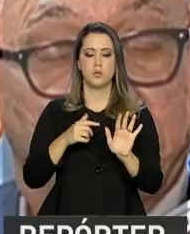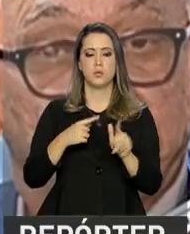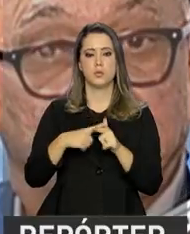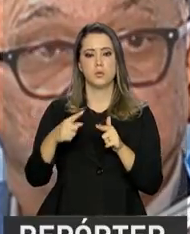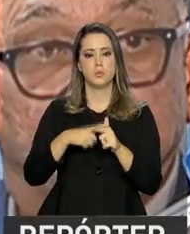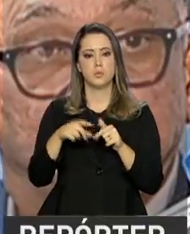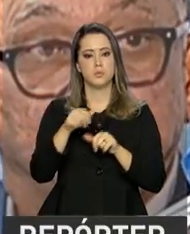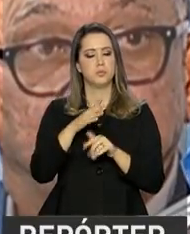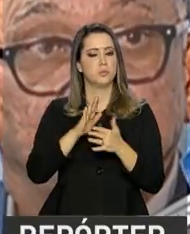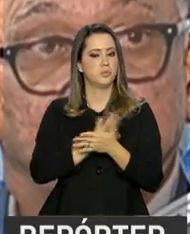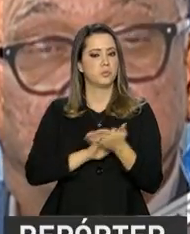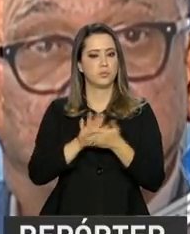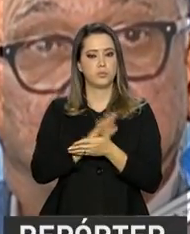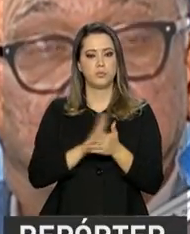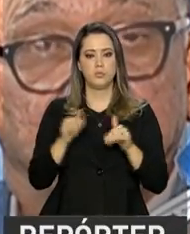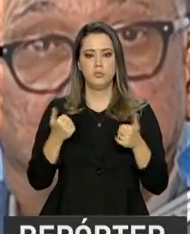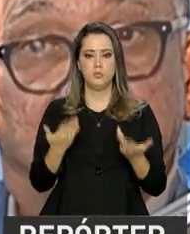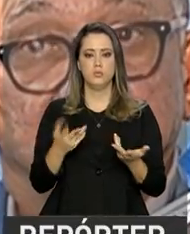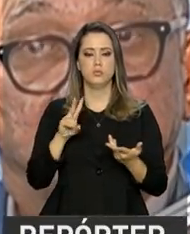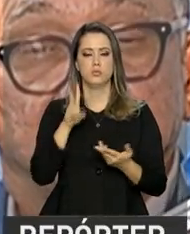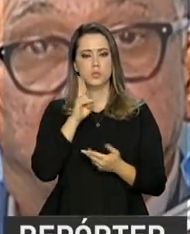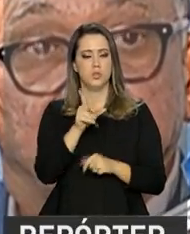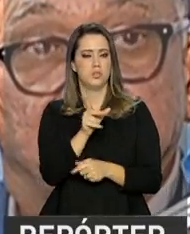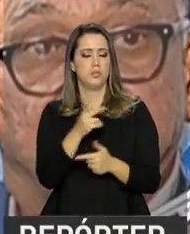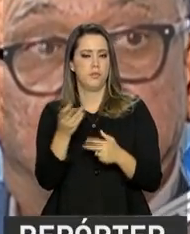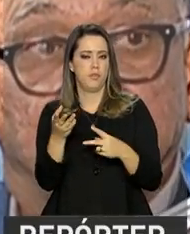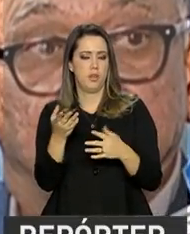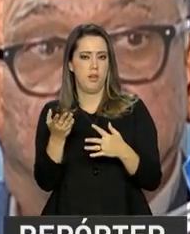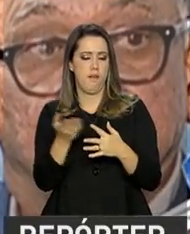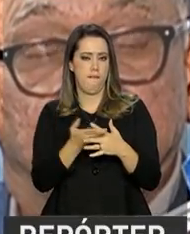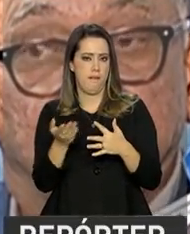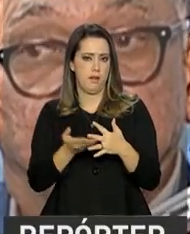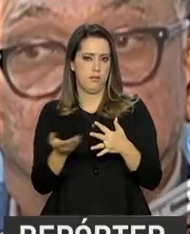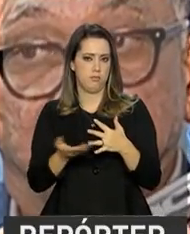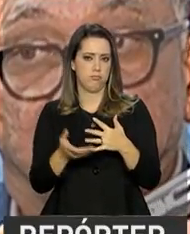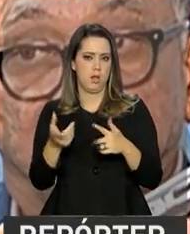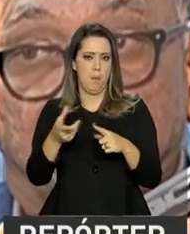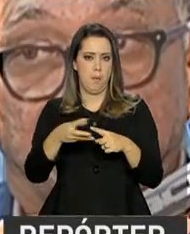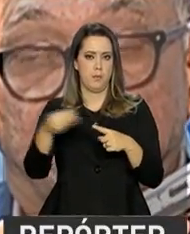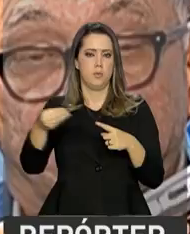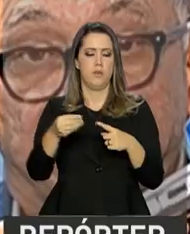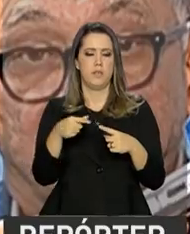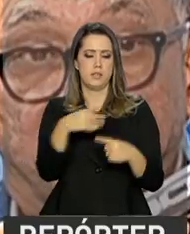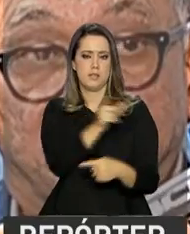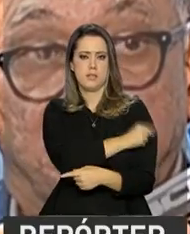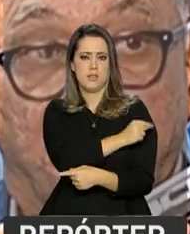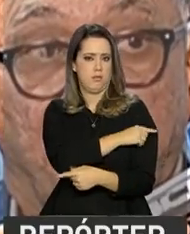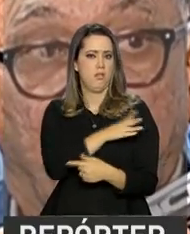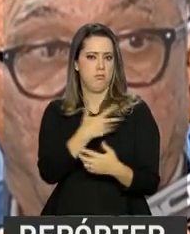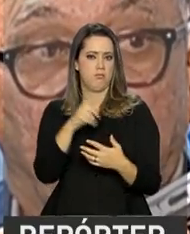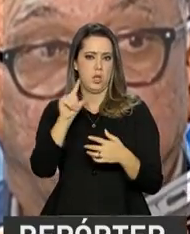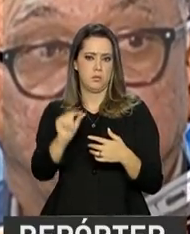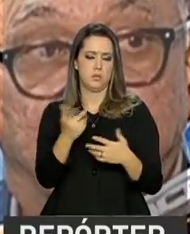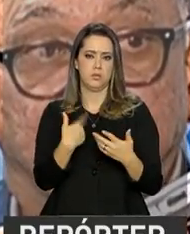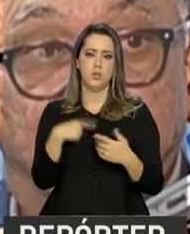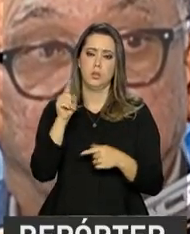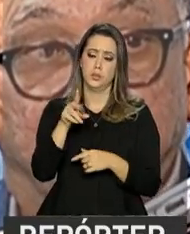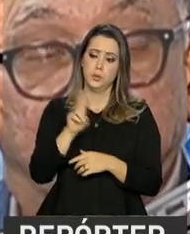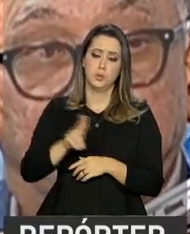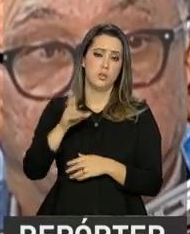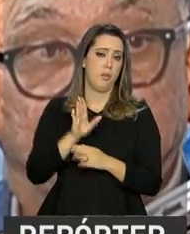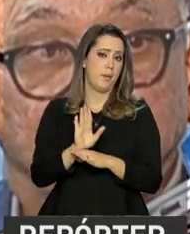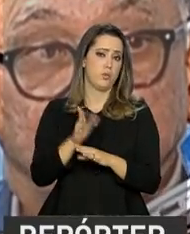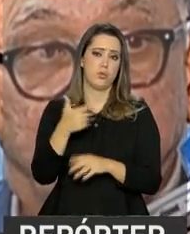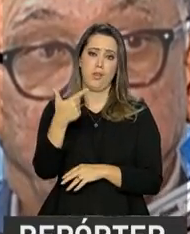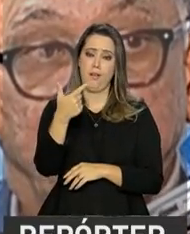sobre essa questão da eficácia da dose fracionada e ela é um instrumento que nós temos para fascinar 20